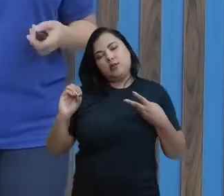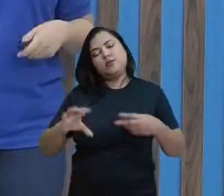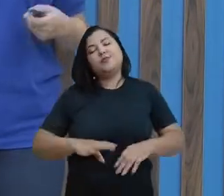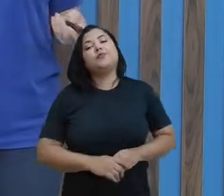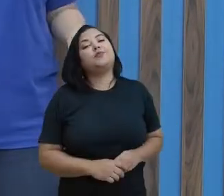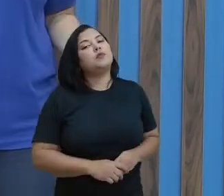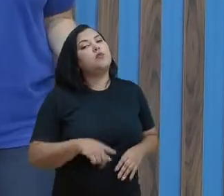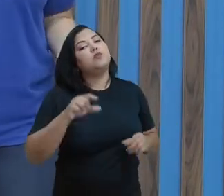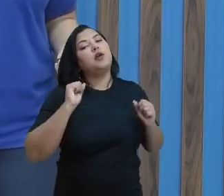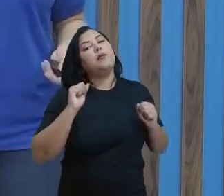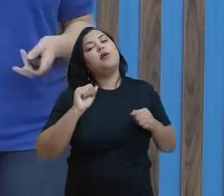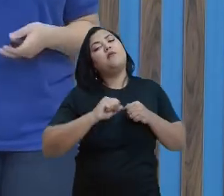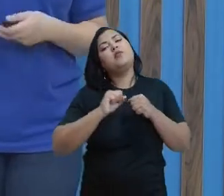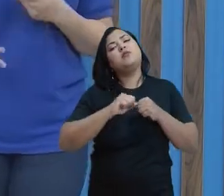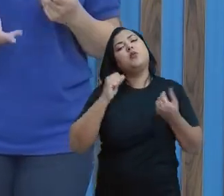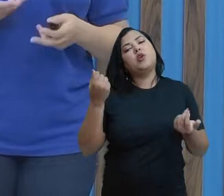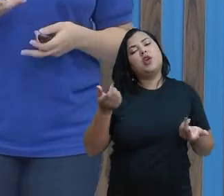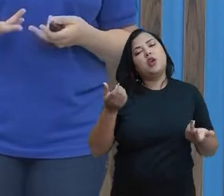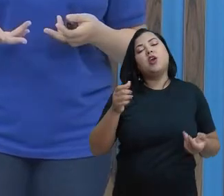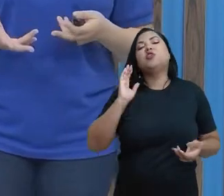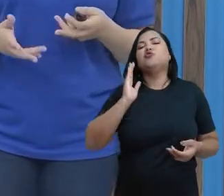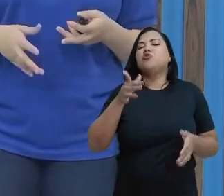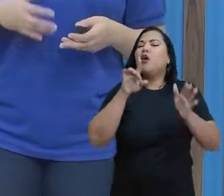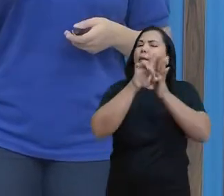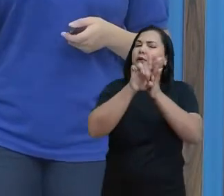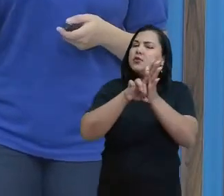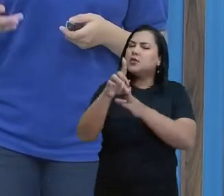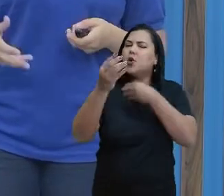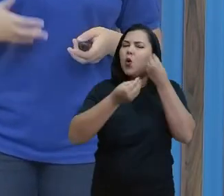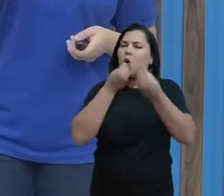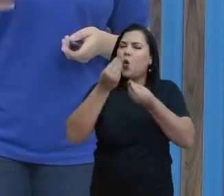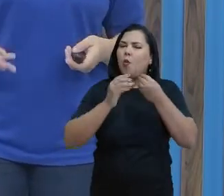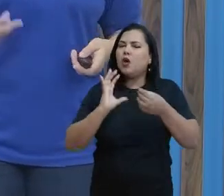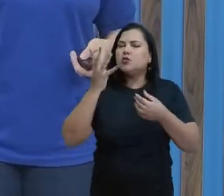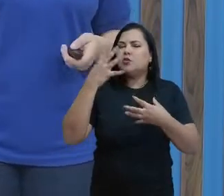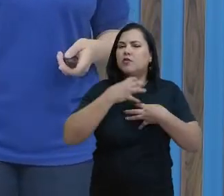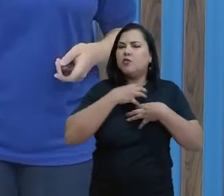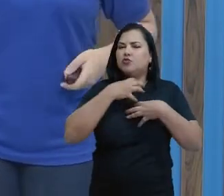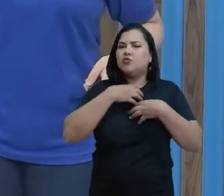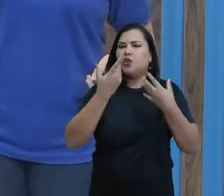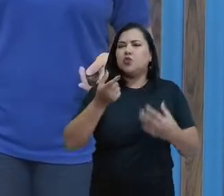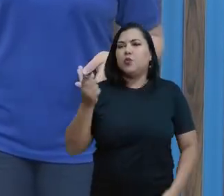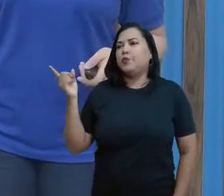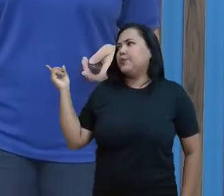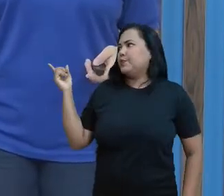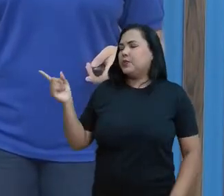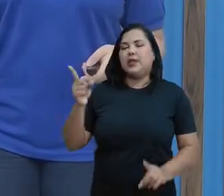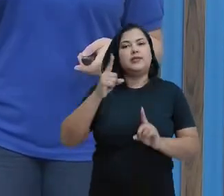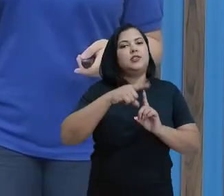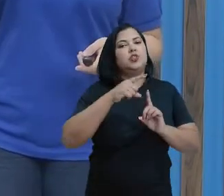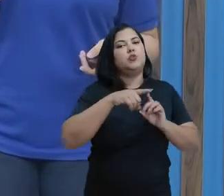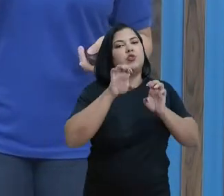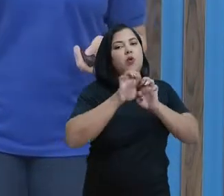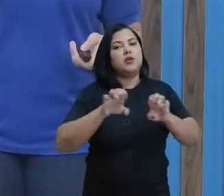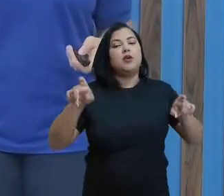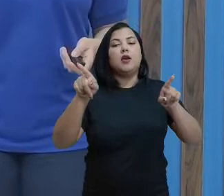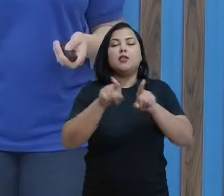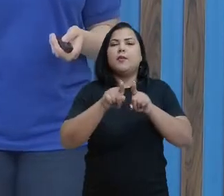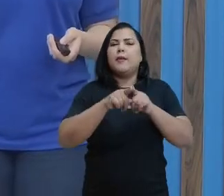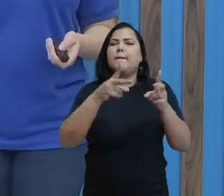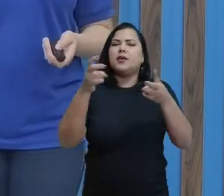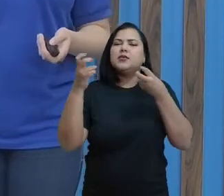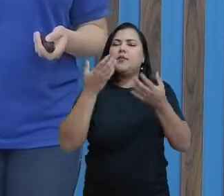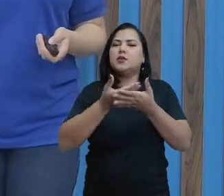a zero. O que você pode fazer aí? Já ir pesquisando qual que é a maneira de resolver esse tipo de equação e também verificar as